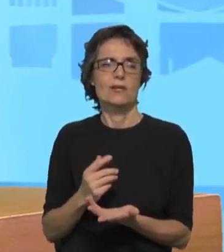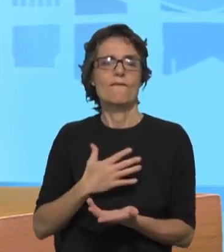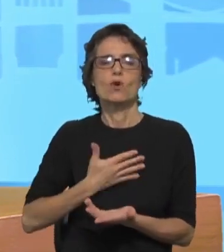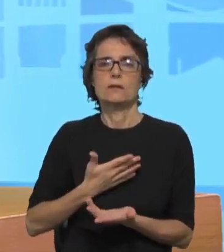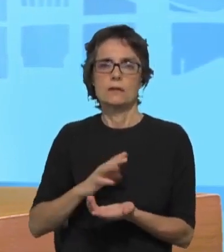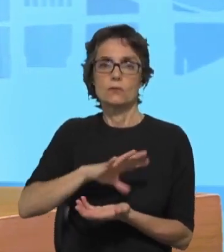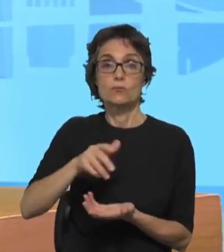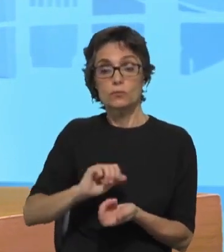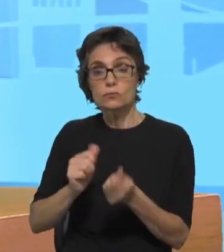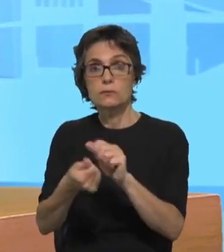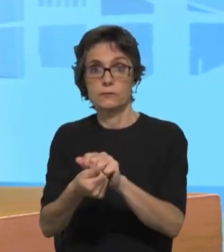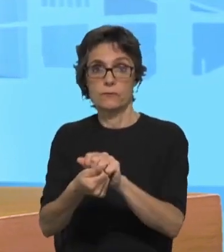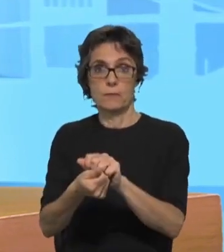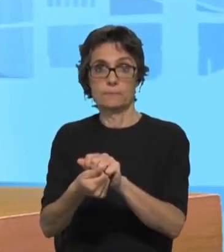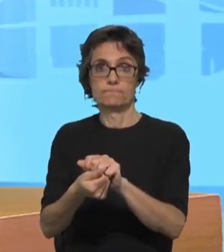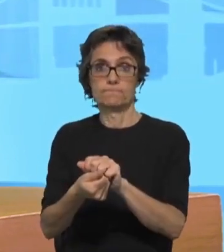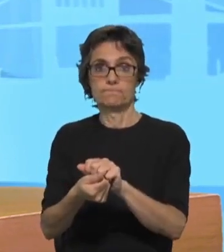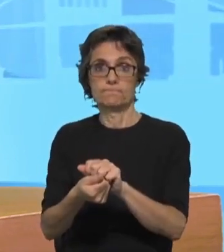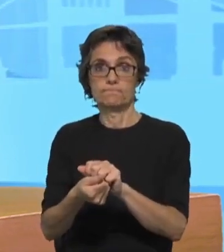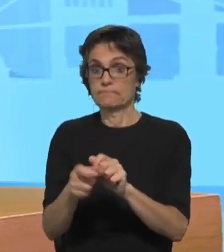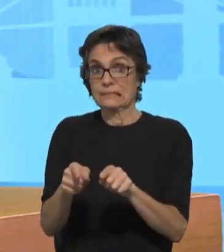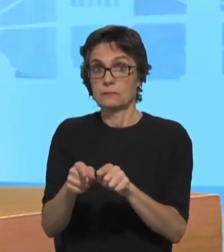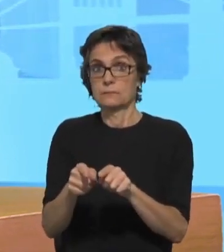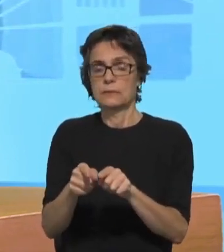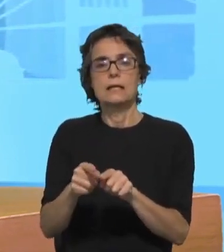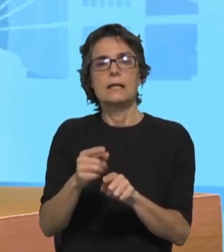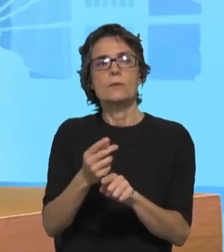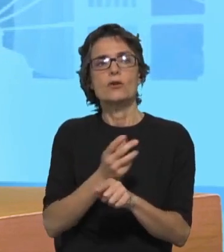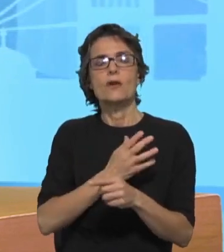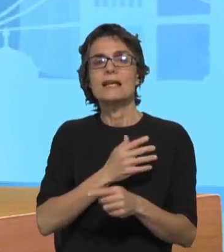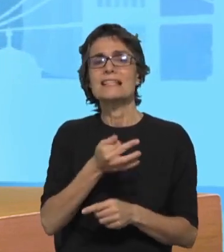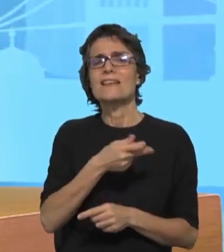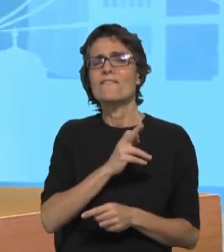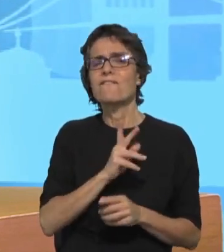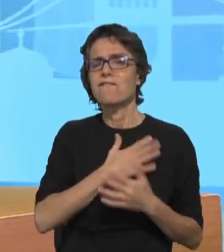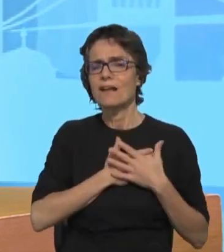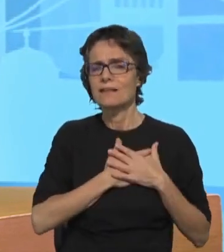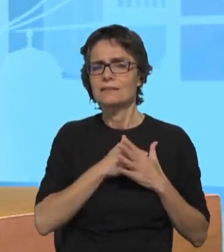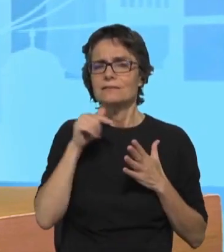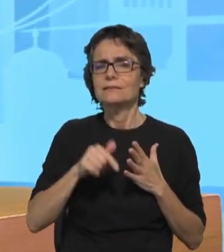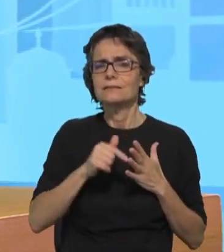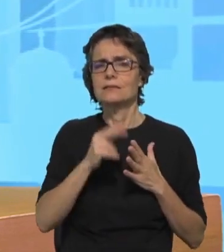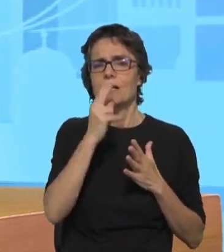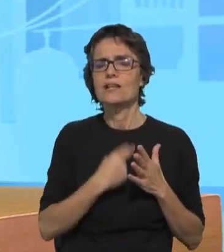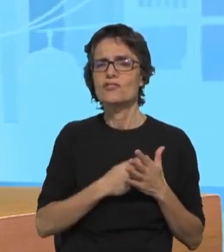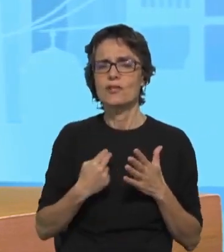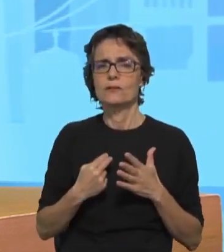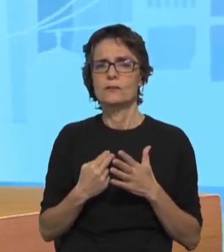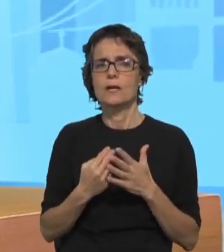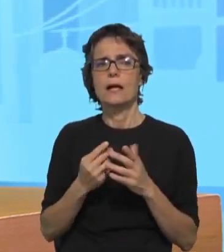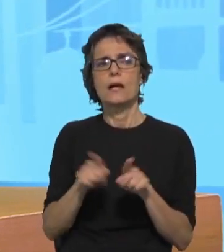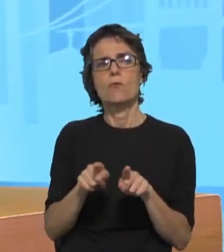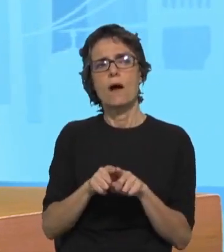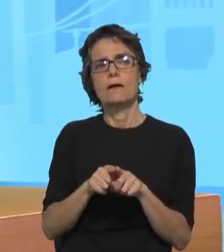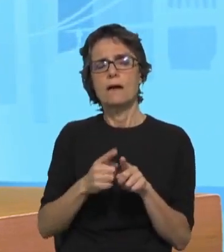mundo. Diríamos que, de alguma forma, a fé cristã pode ser pensada a partir desta perspectiva, um modo de habitar o